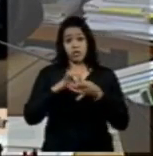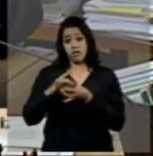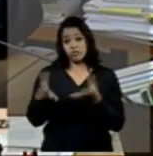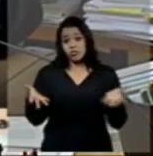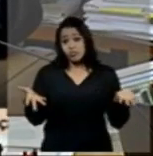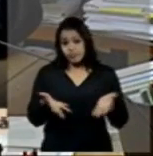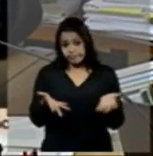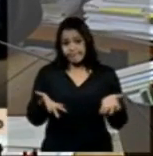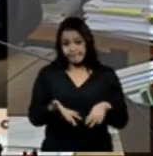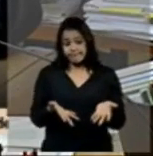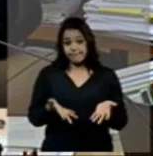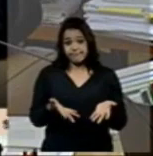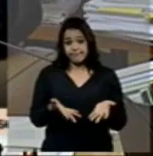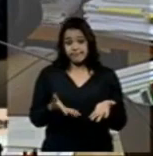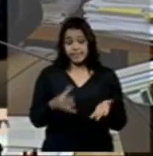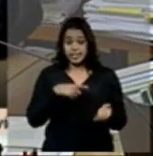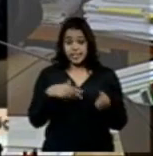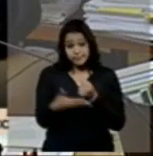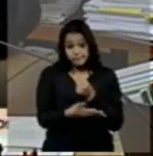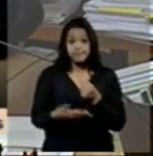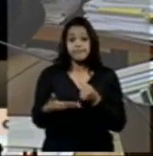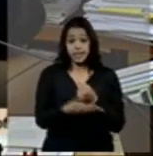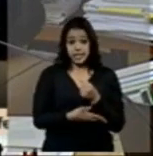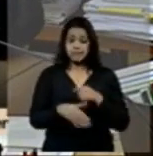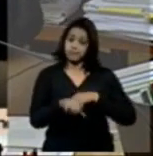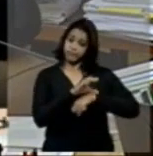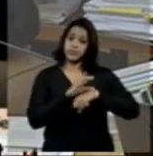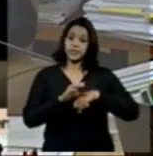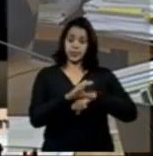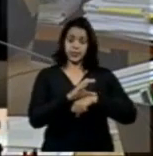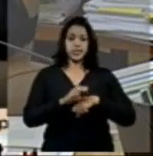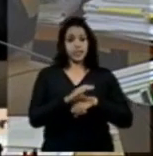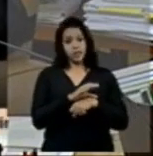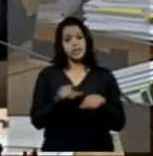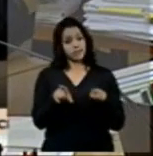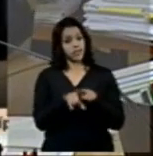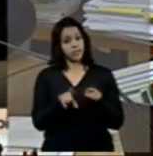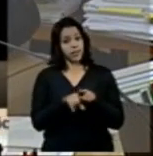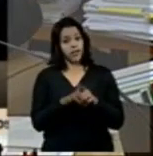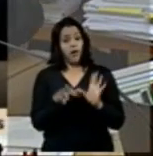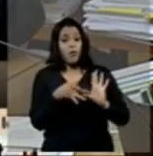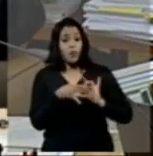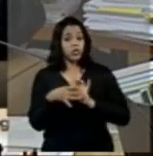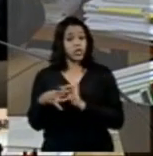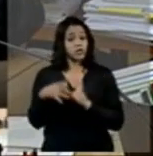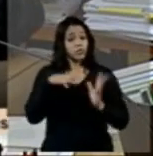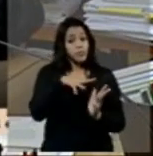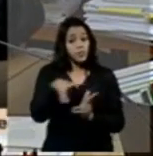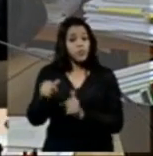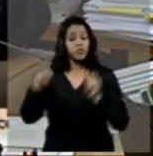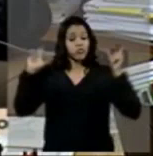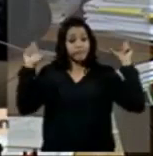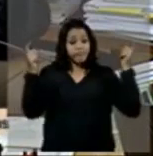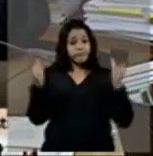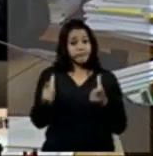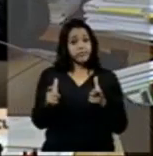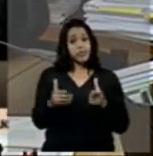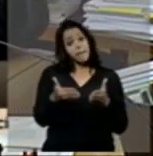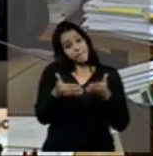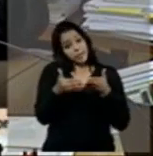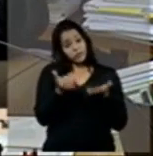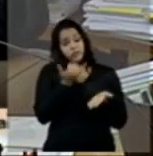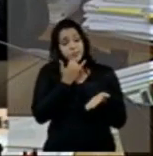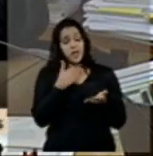hoje, com fundamento na Constituição e na realidade de um mundo globalizado. Por isso, pedindo